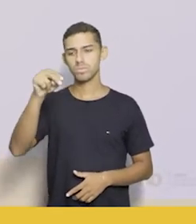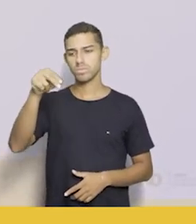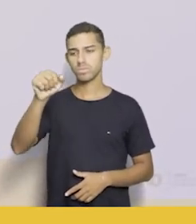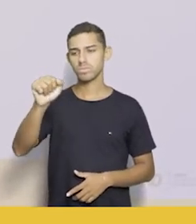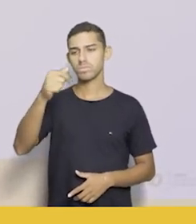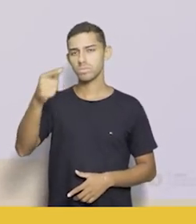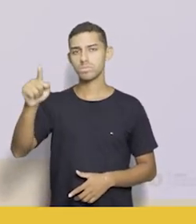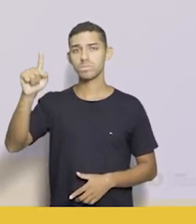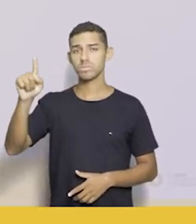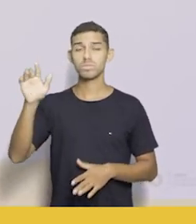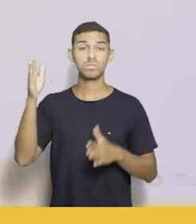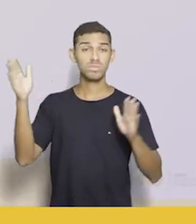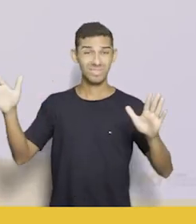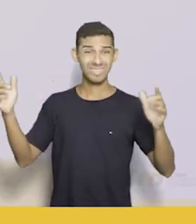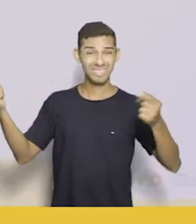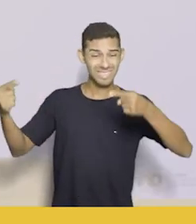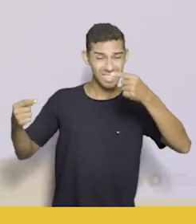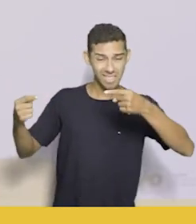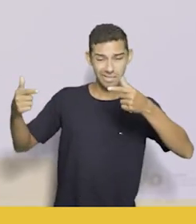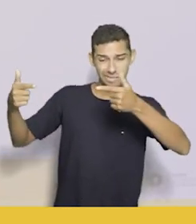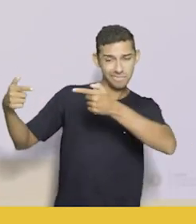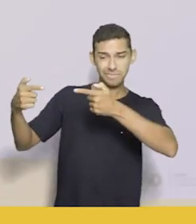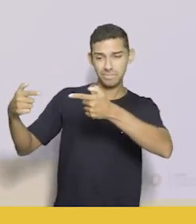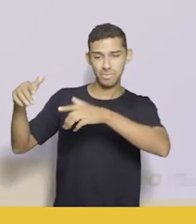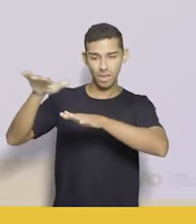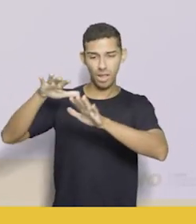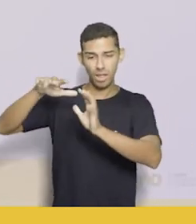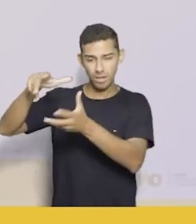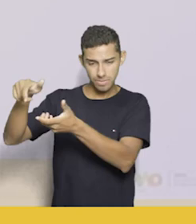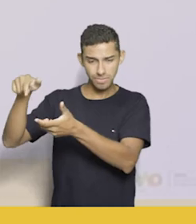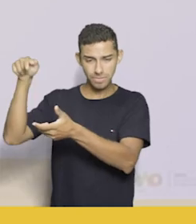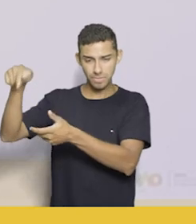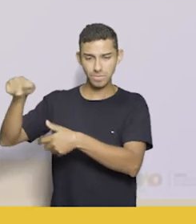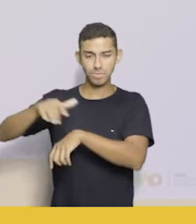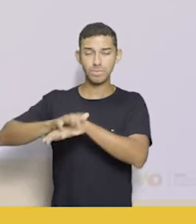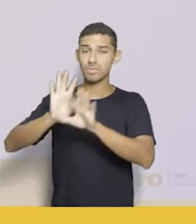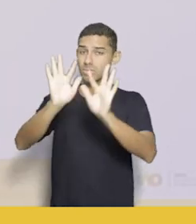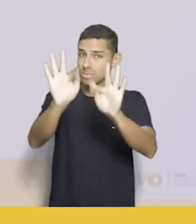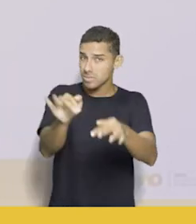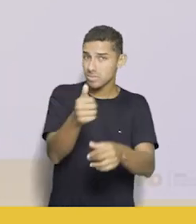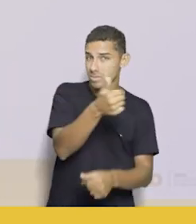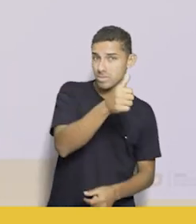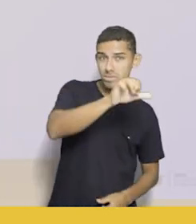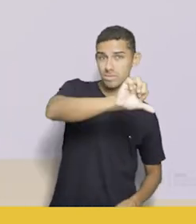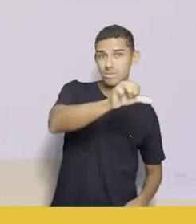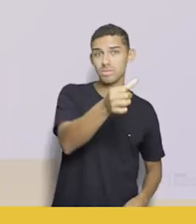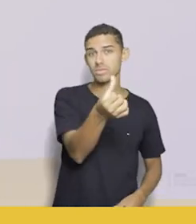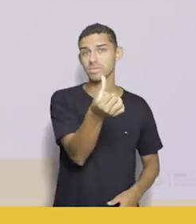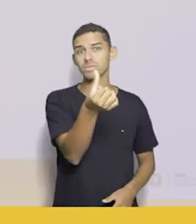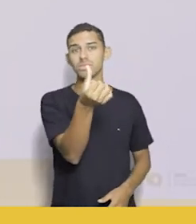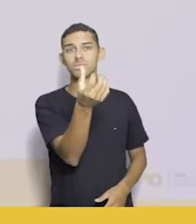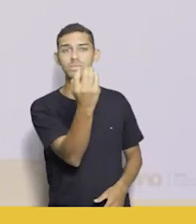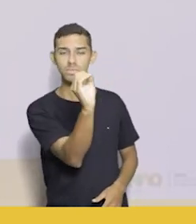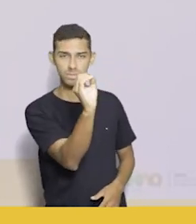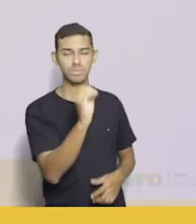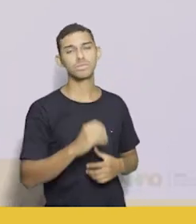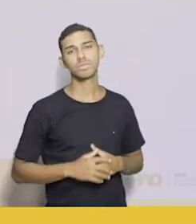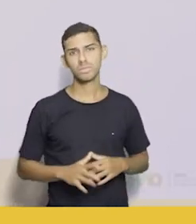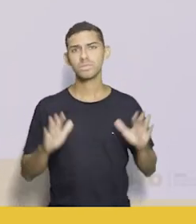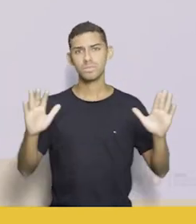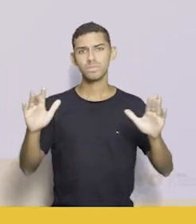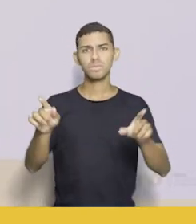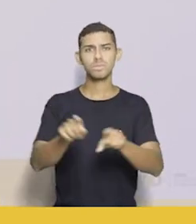que vai ser contrário essa guerra é o movimento do final dos anos 60 que ficou conhecido também como movimento